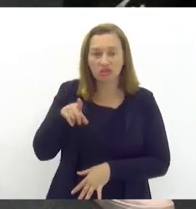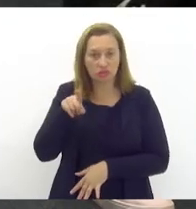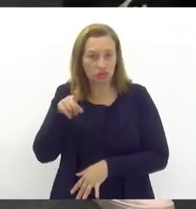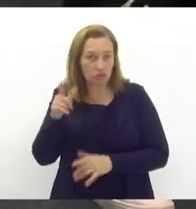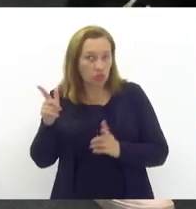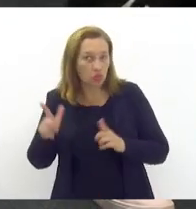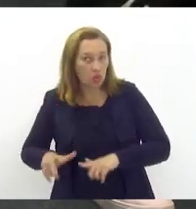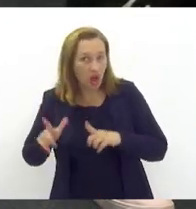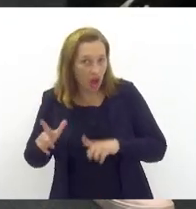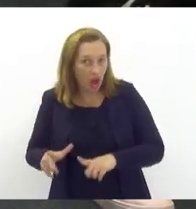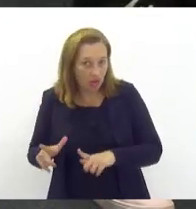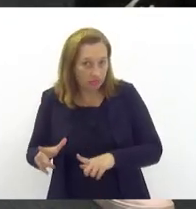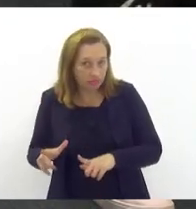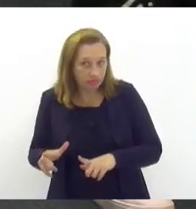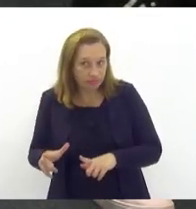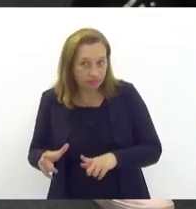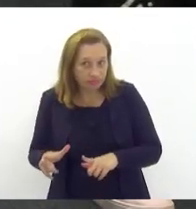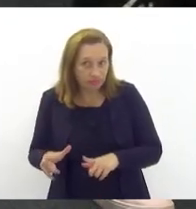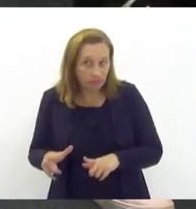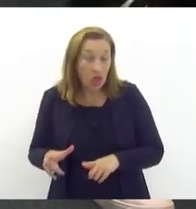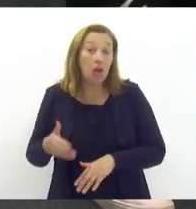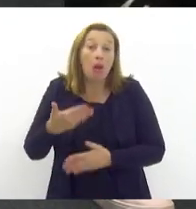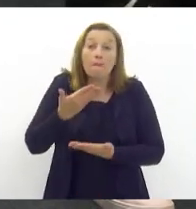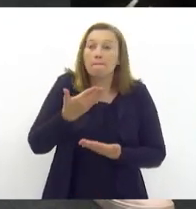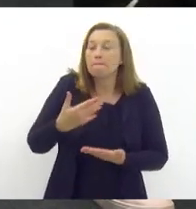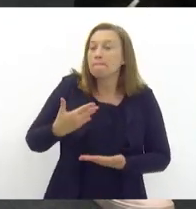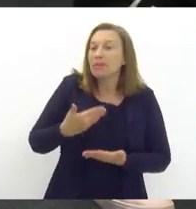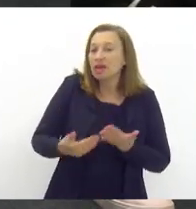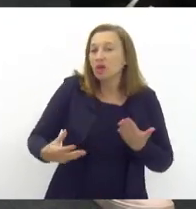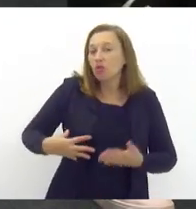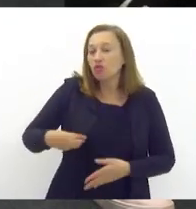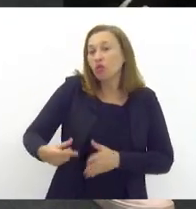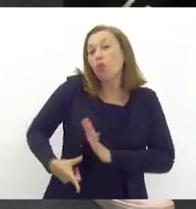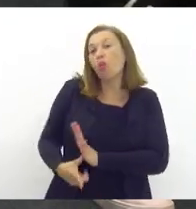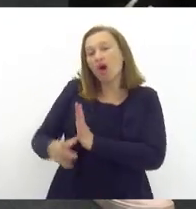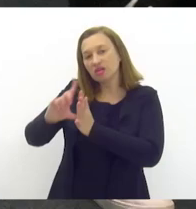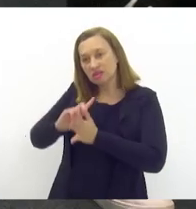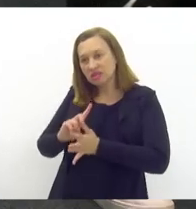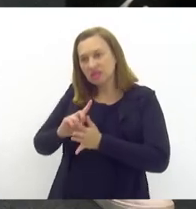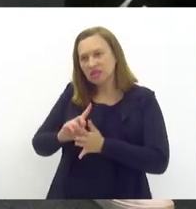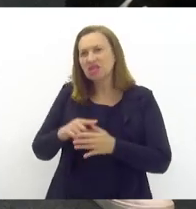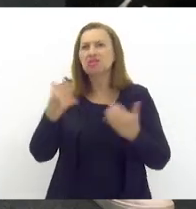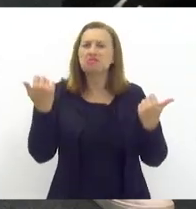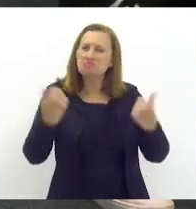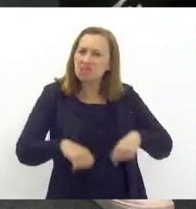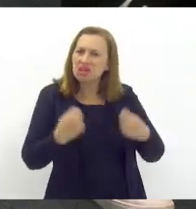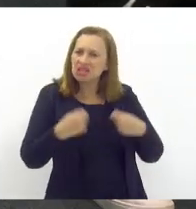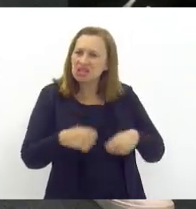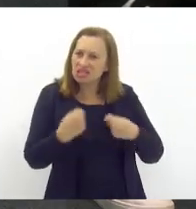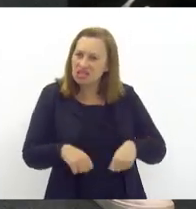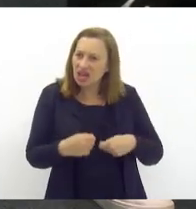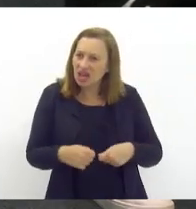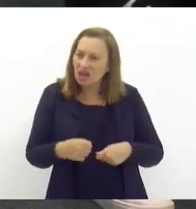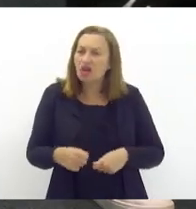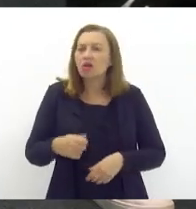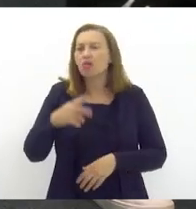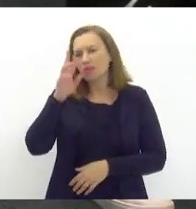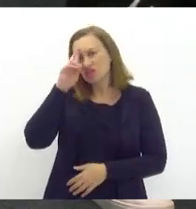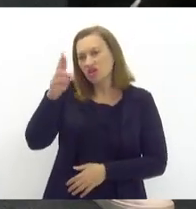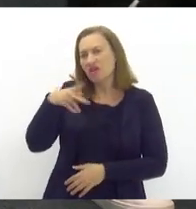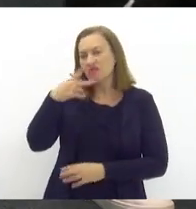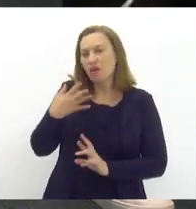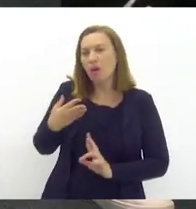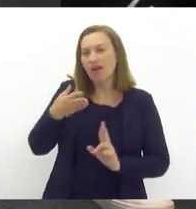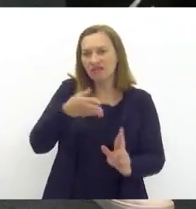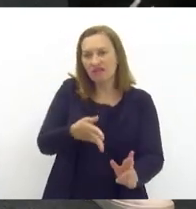foi ceifada da sua vida, e ela tinha perdido um filho anteriormente. E a gente precisar, quando, como a senhora fez a referência